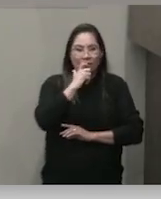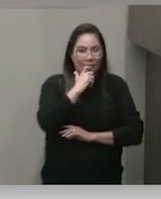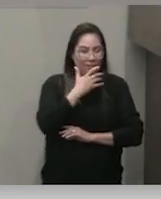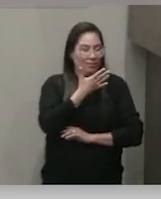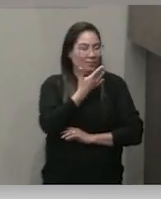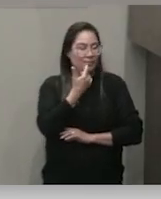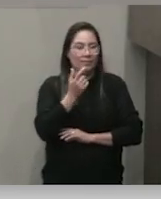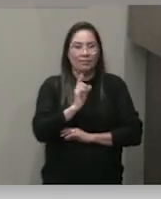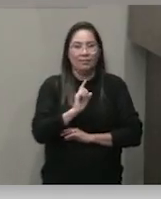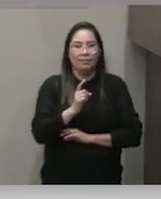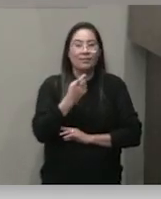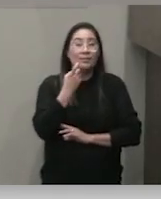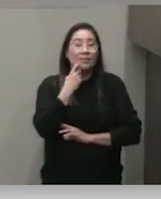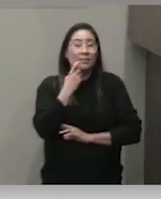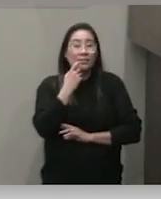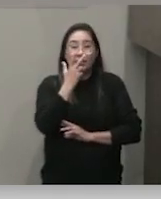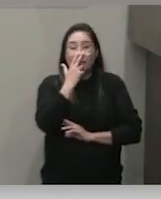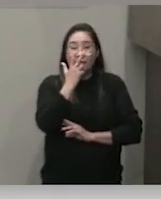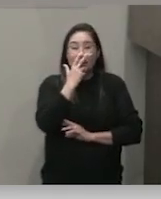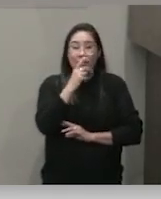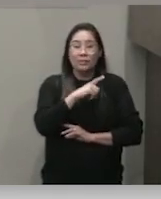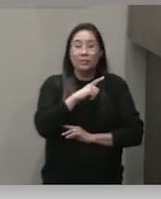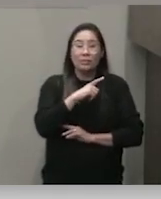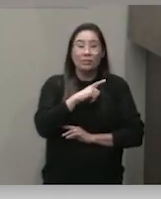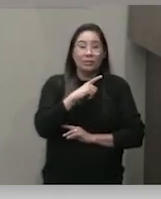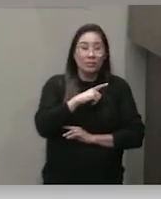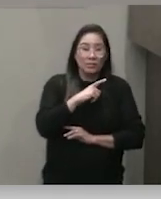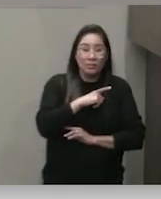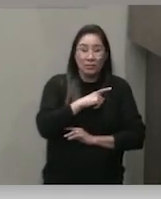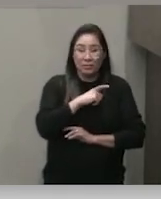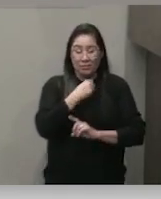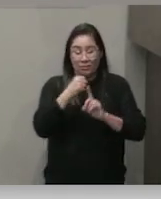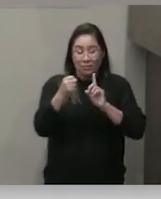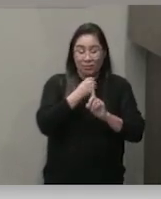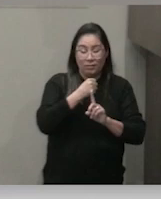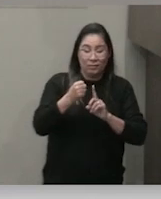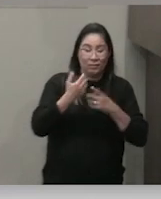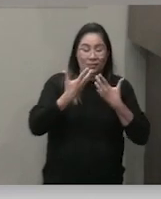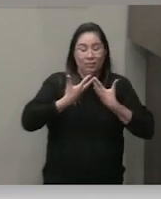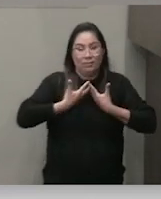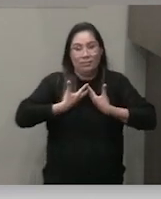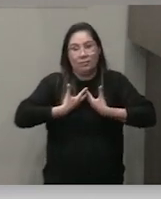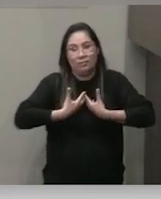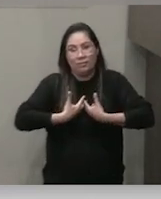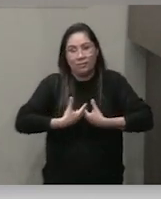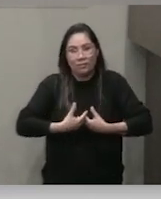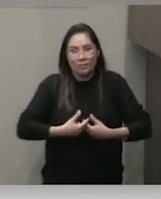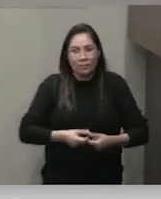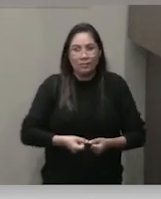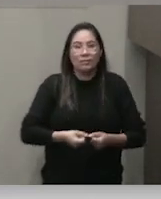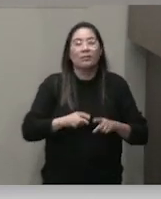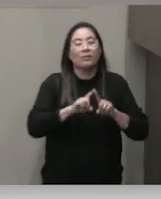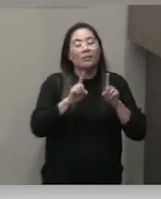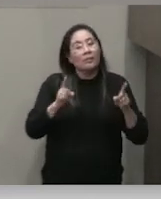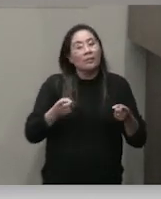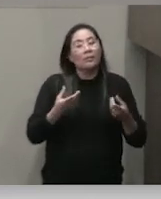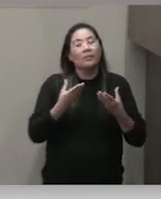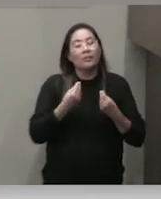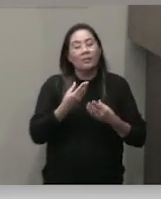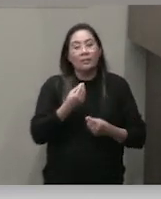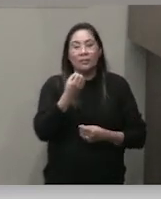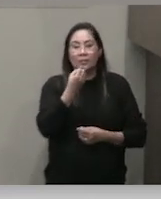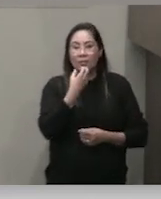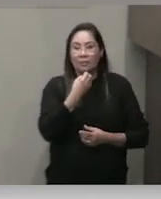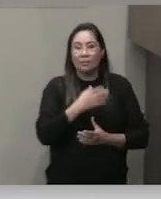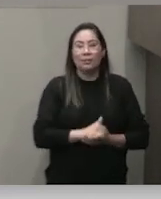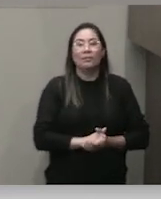fácil. Sexta-feira parecia que eu tinha tomado um tundão, que lidar com a criançada é cansativo, mas muito gratificante. O